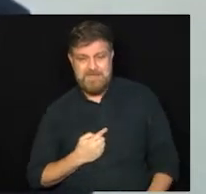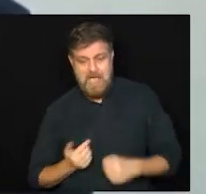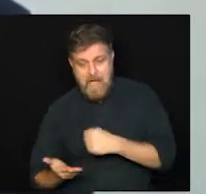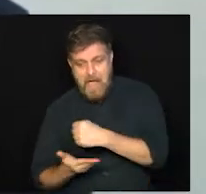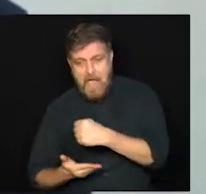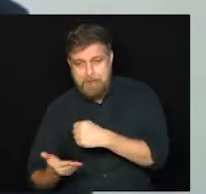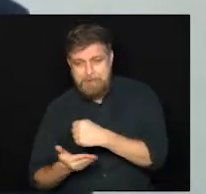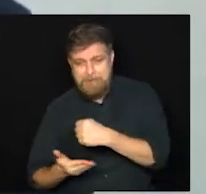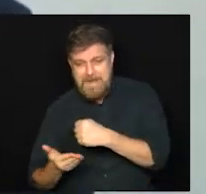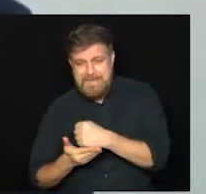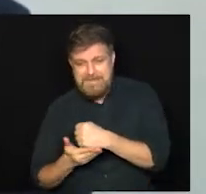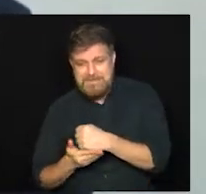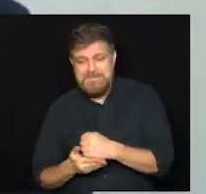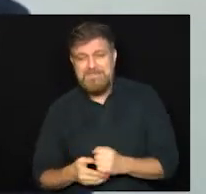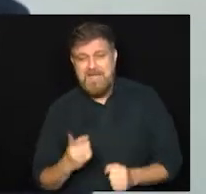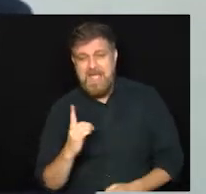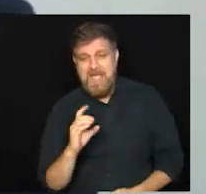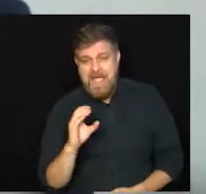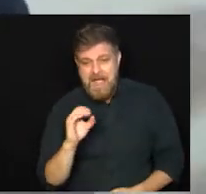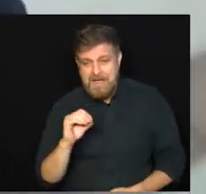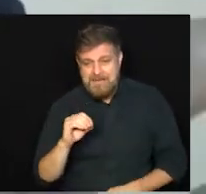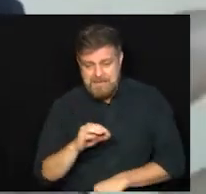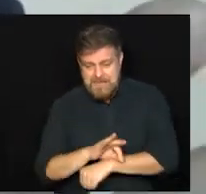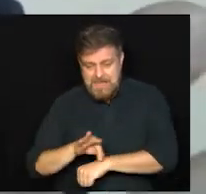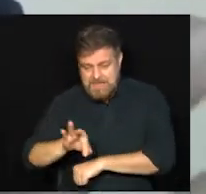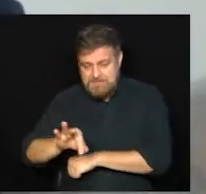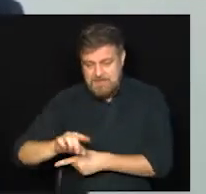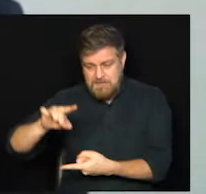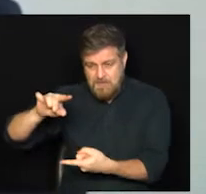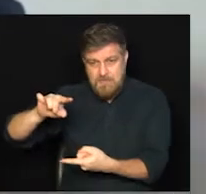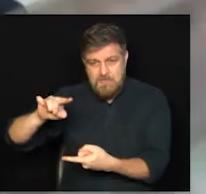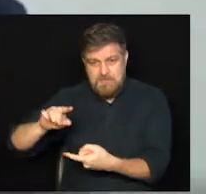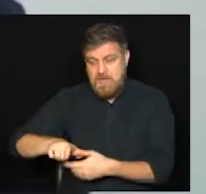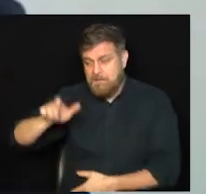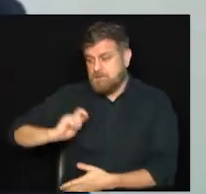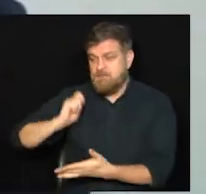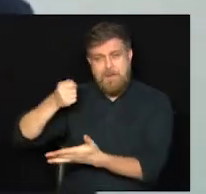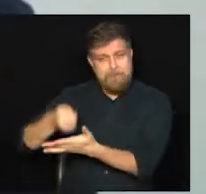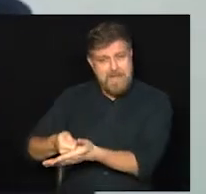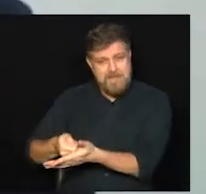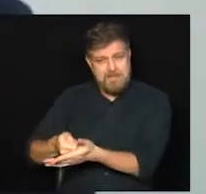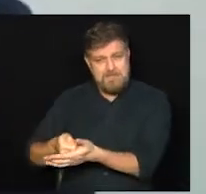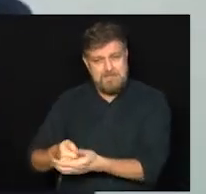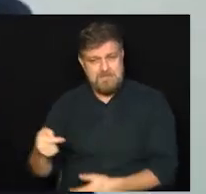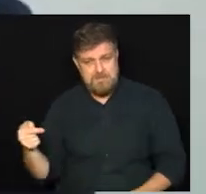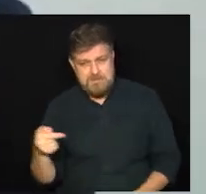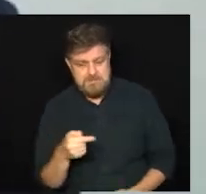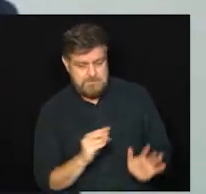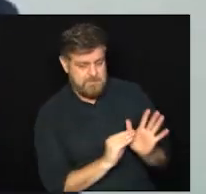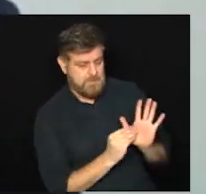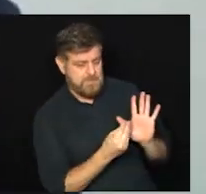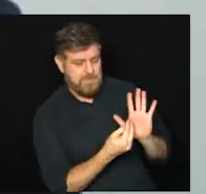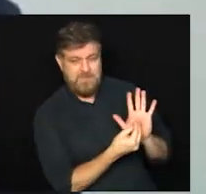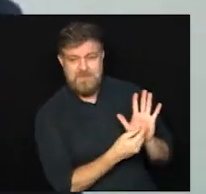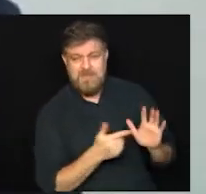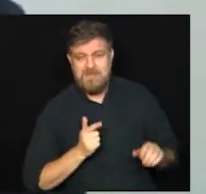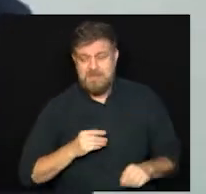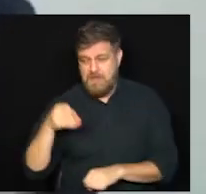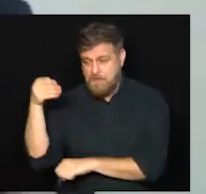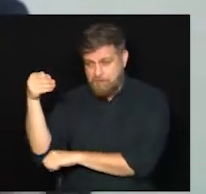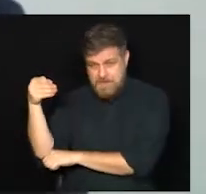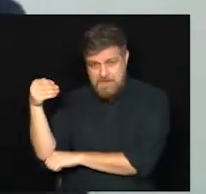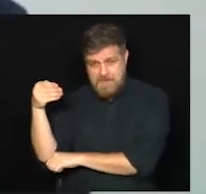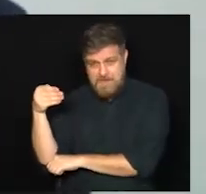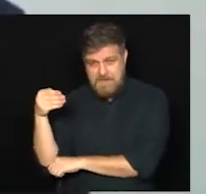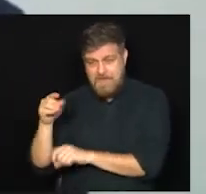como mínimo, e a partir disso é que se cobra o consumo, mas se o hotel tem menos de 10 metros cúbicos